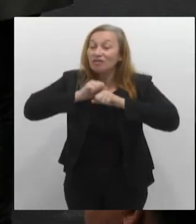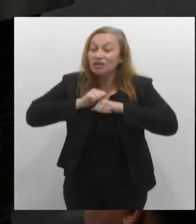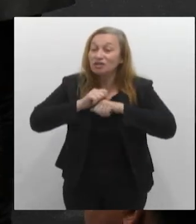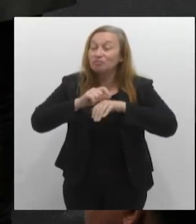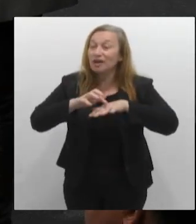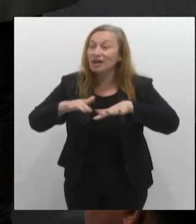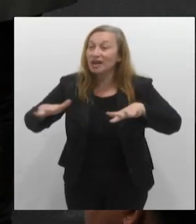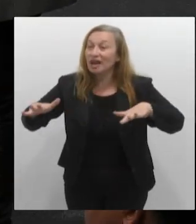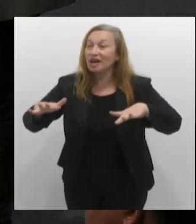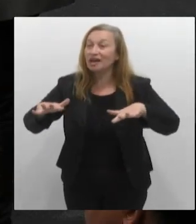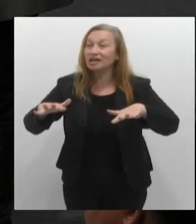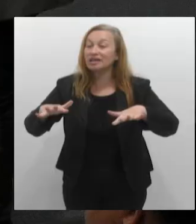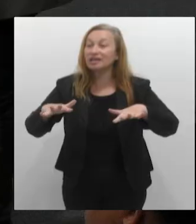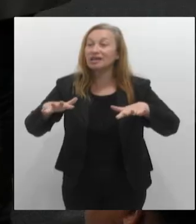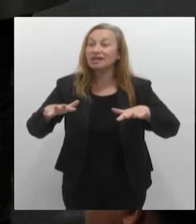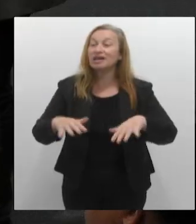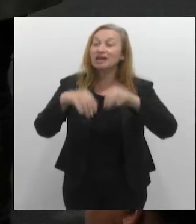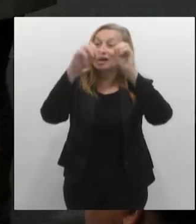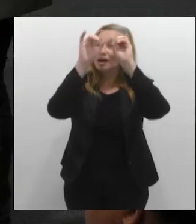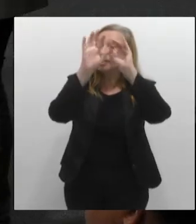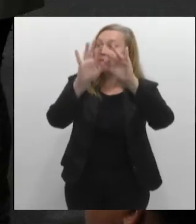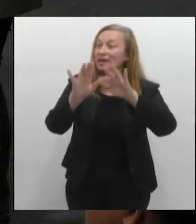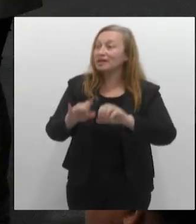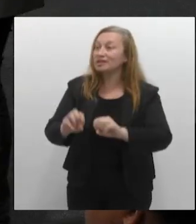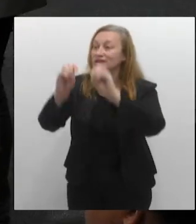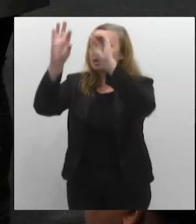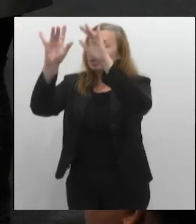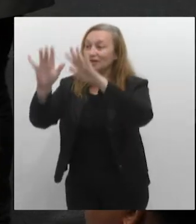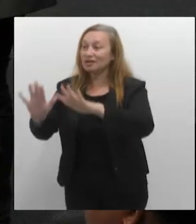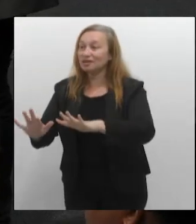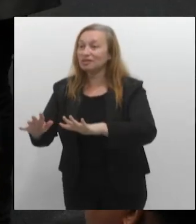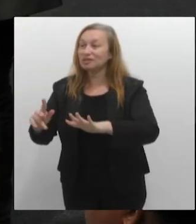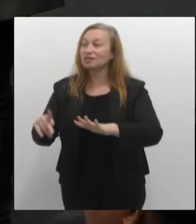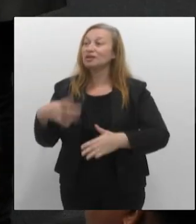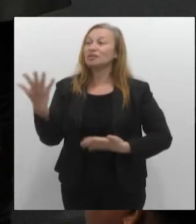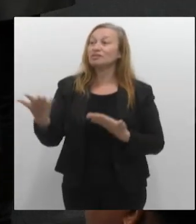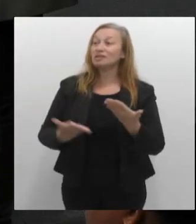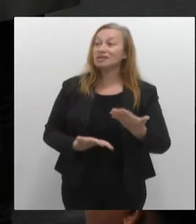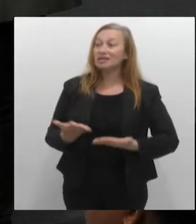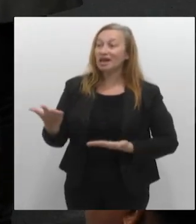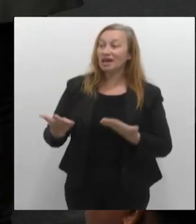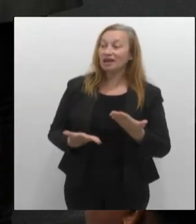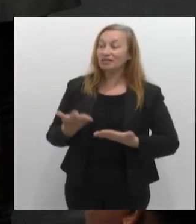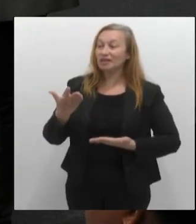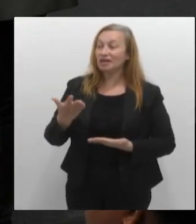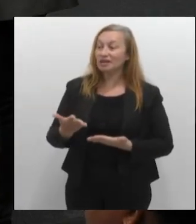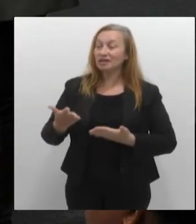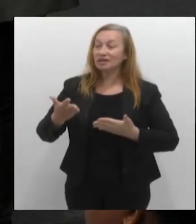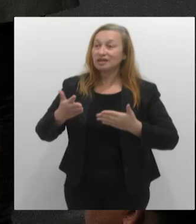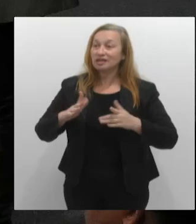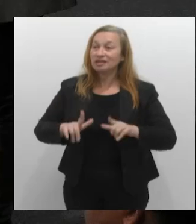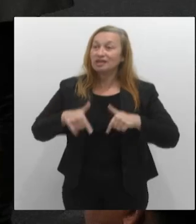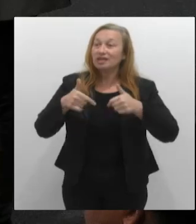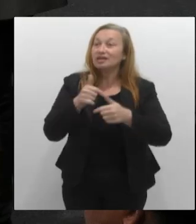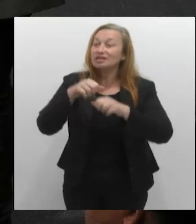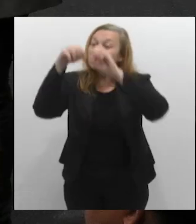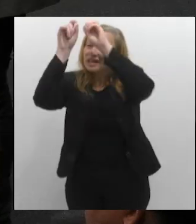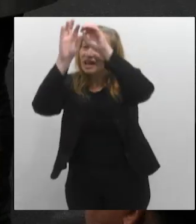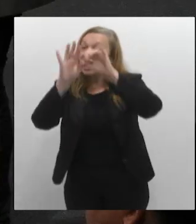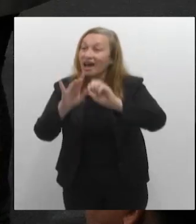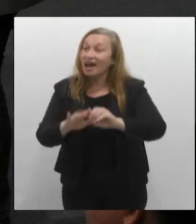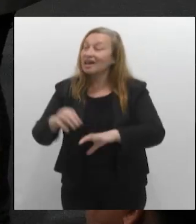semeada, frutificou em santa missão. Tantas graças,